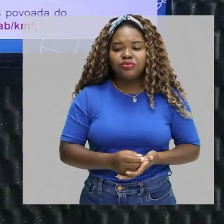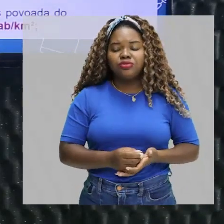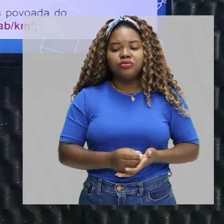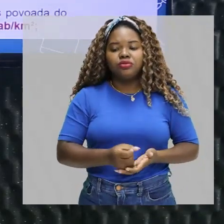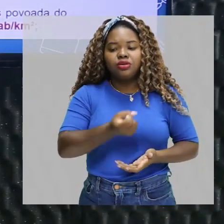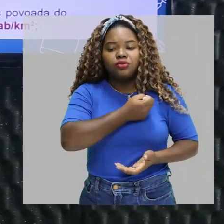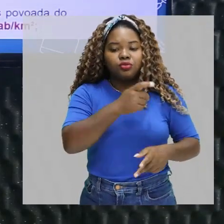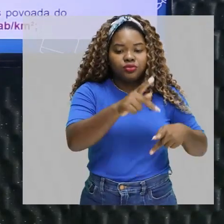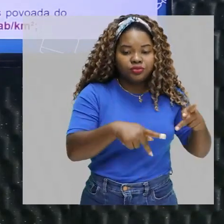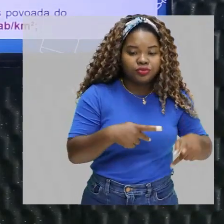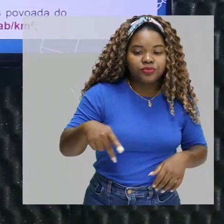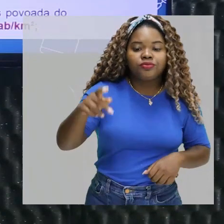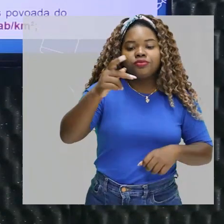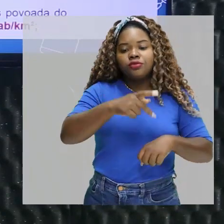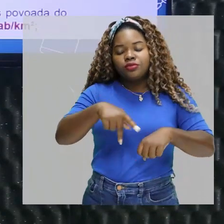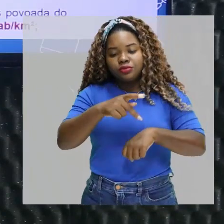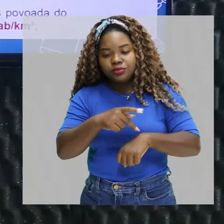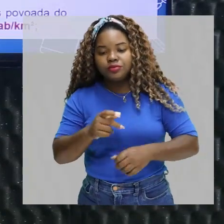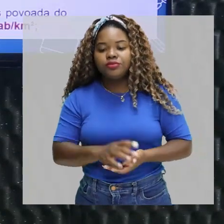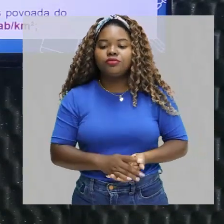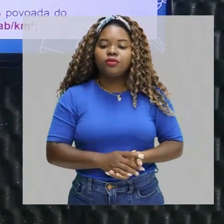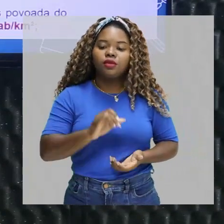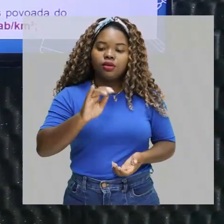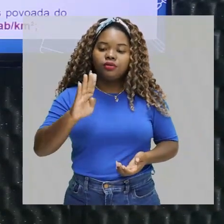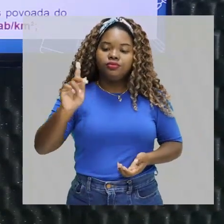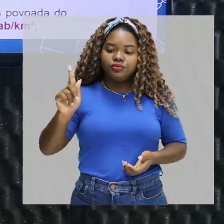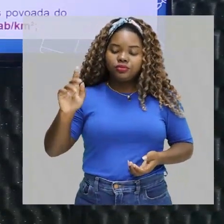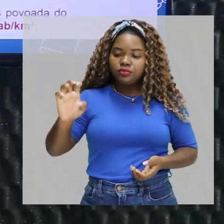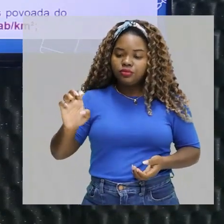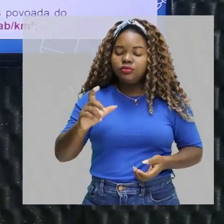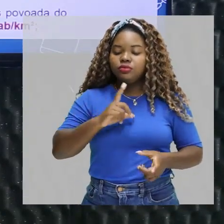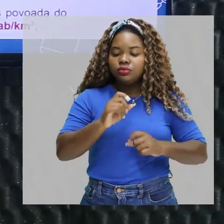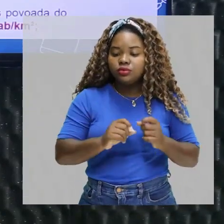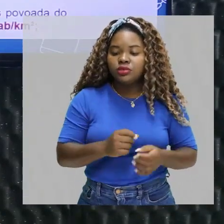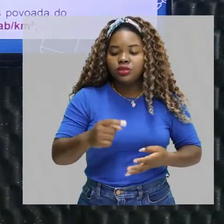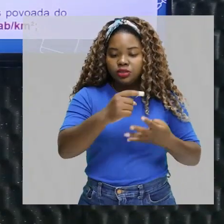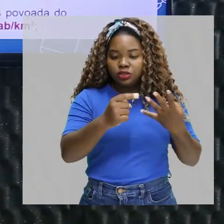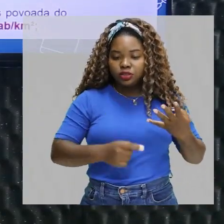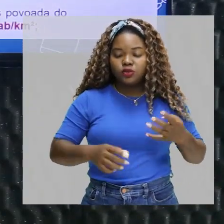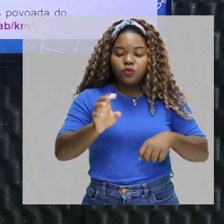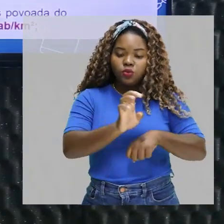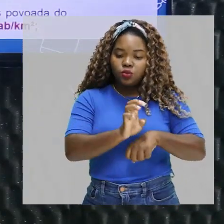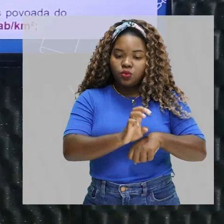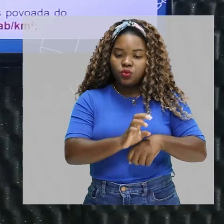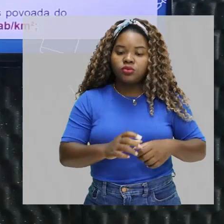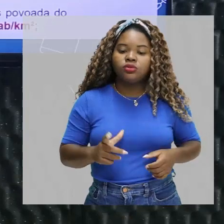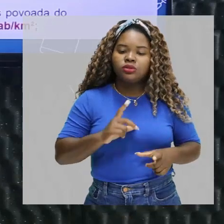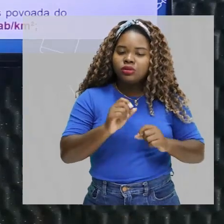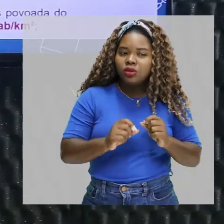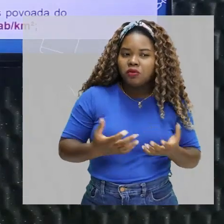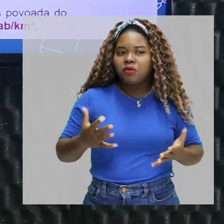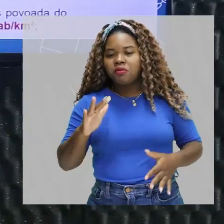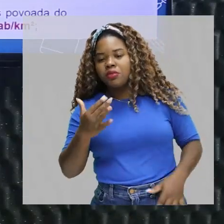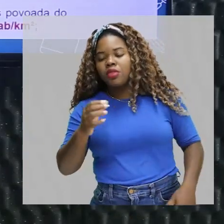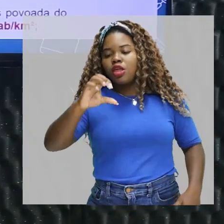Tá certo do nosso país segundo dados do IBGE esses quatro Estados Eles vão aí somar quase